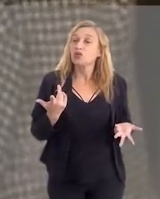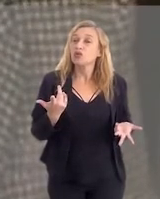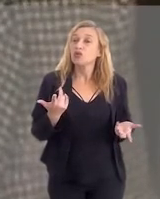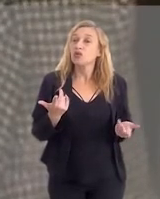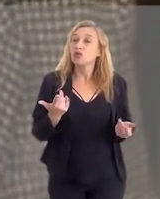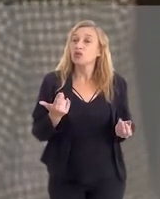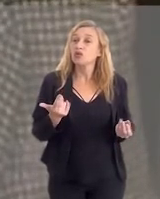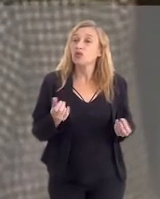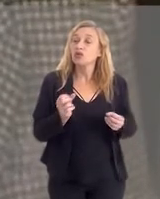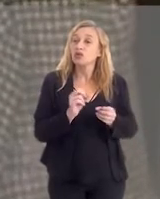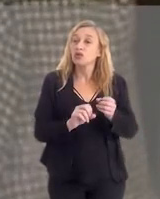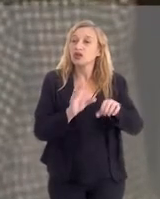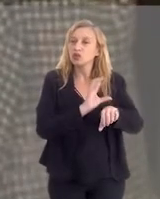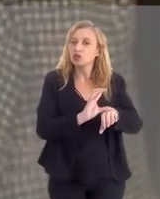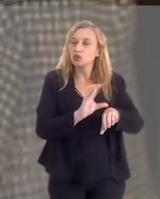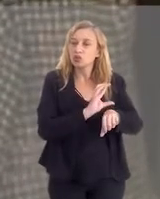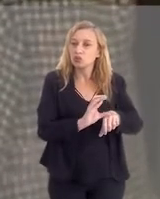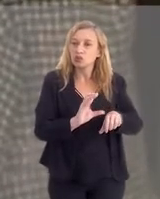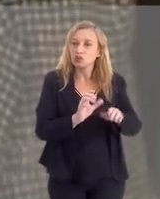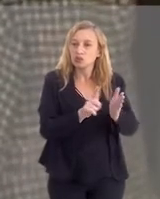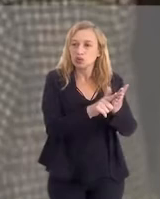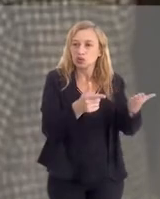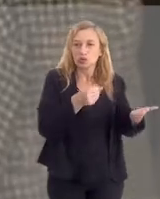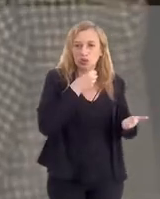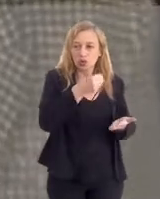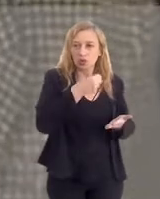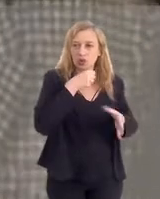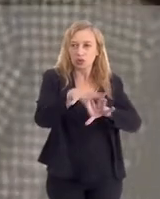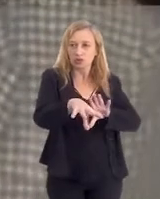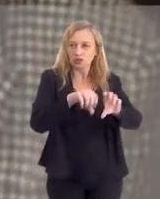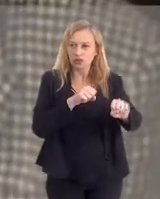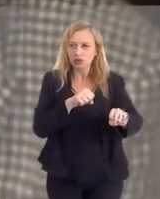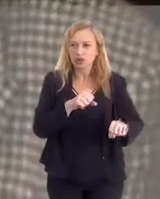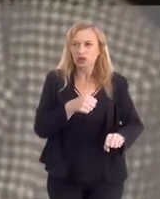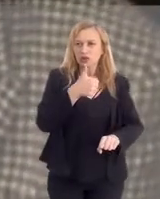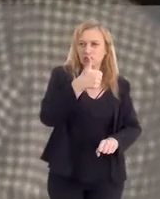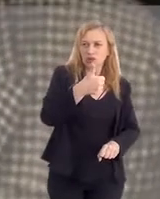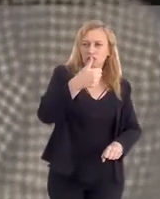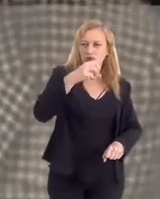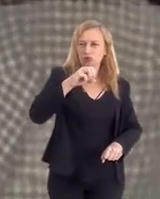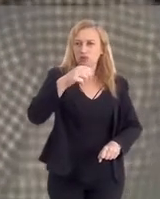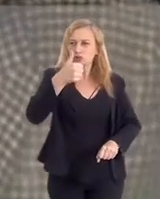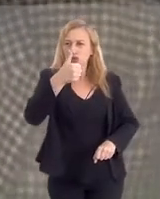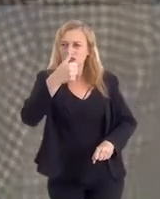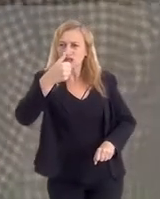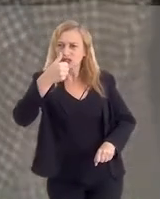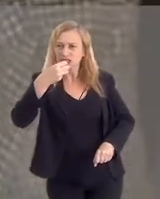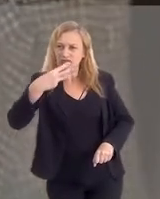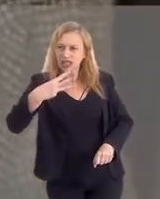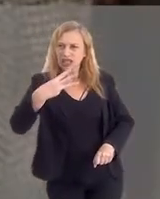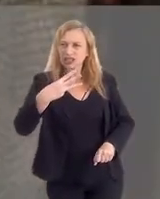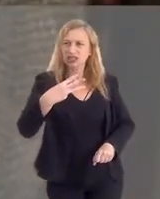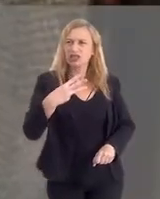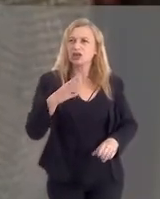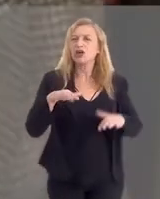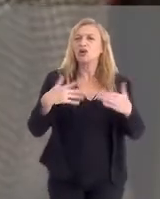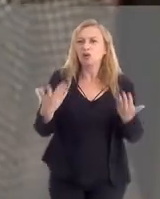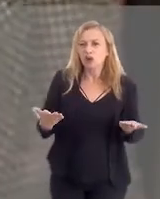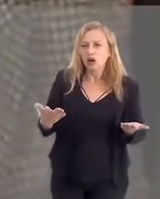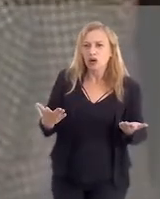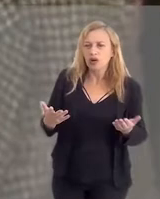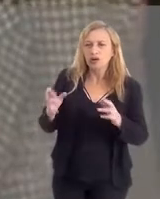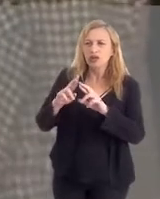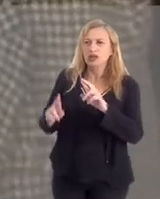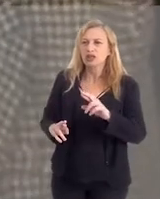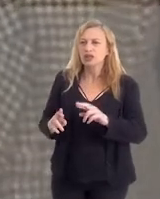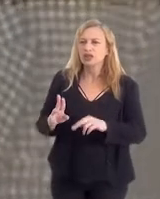eu acabei fazendo o curso de jornalismo. Eu me formei em 2003, 2004. Qual foi a